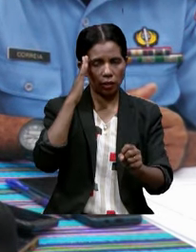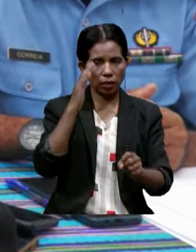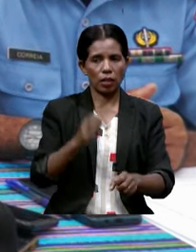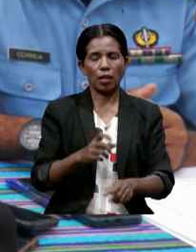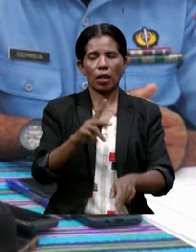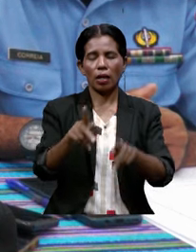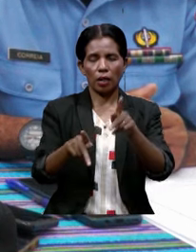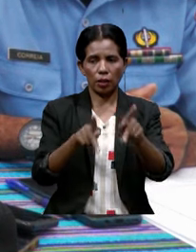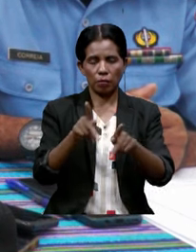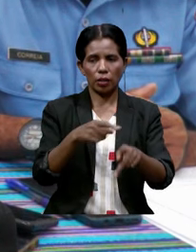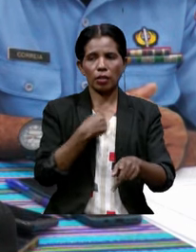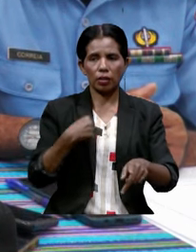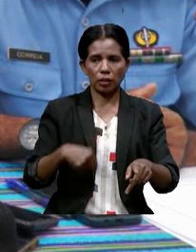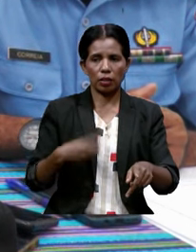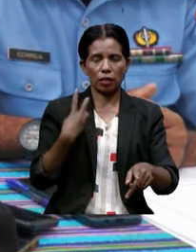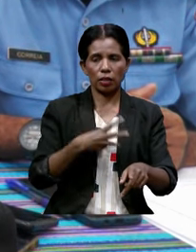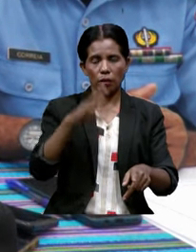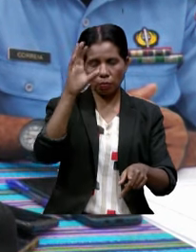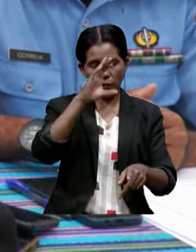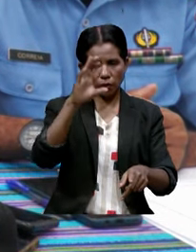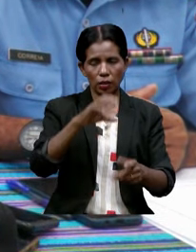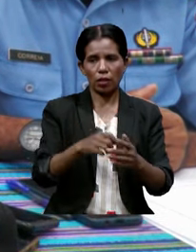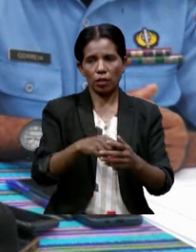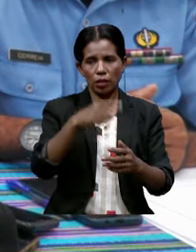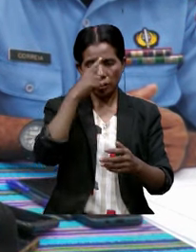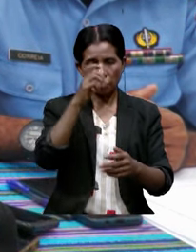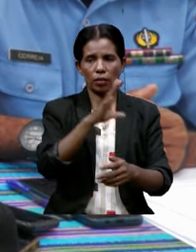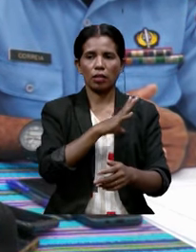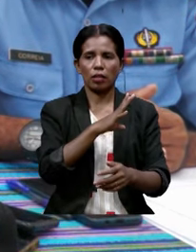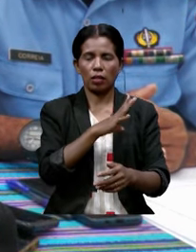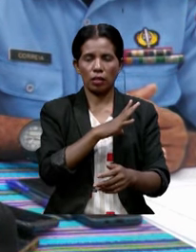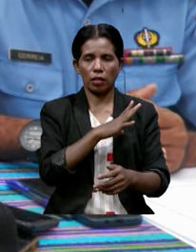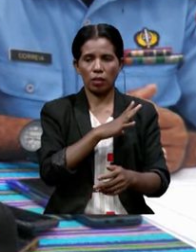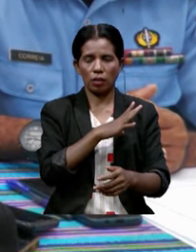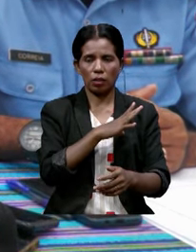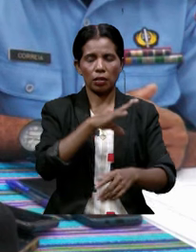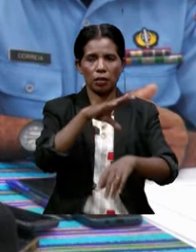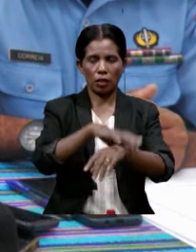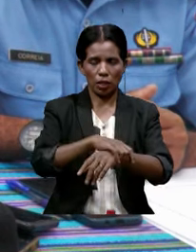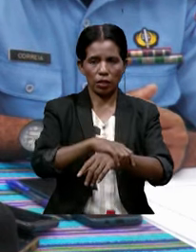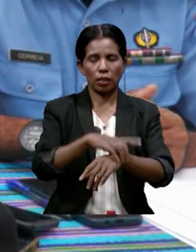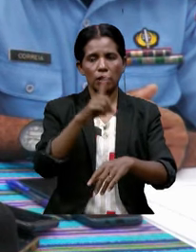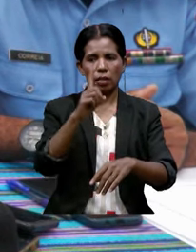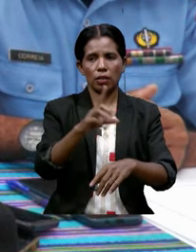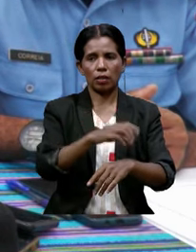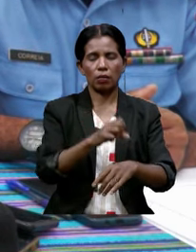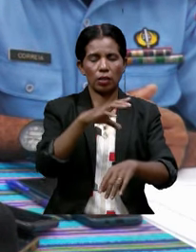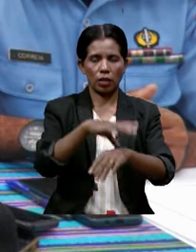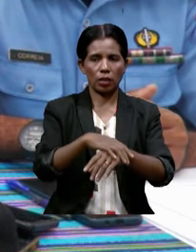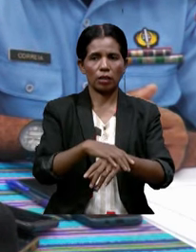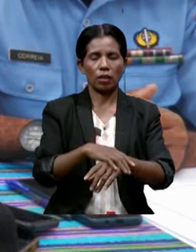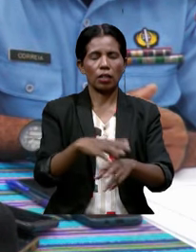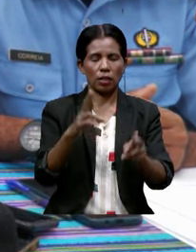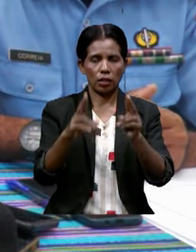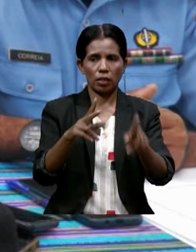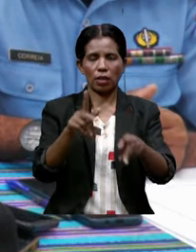ida warau ita se buka tuir na mos ede hodi hein mandat kaptura sam hodi halo kaptura sam ba suspeitu